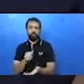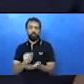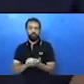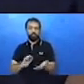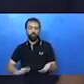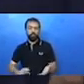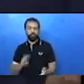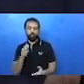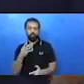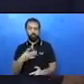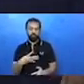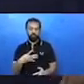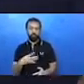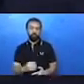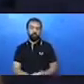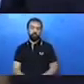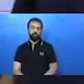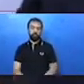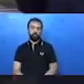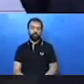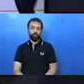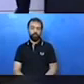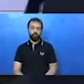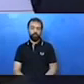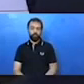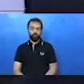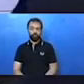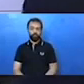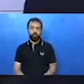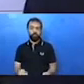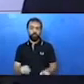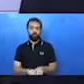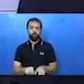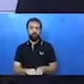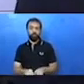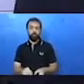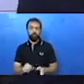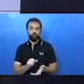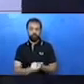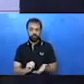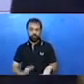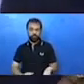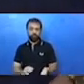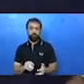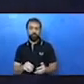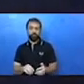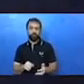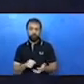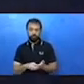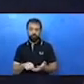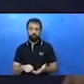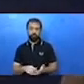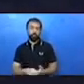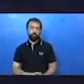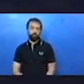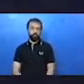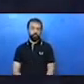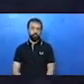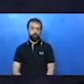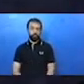da página 155 e 156 e vão ter que fazer a tarefa, que é o exercício 1 e 2 da página